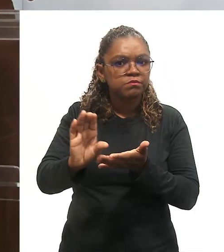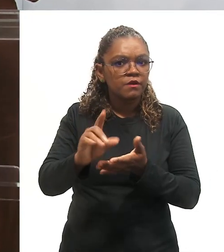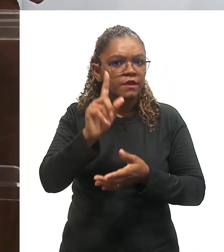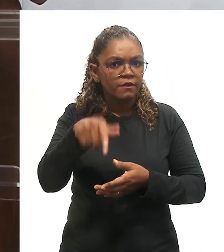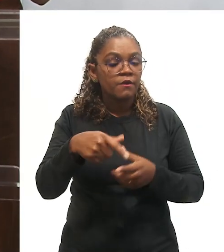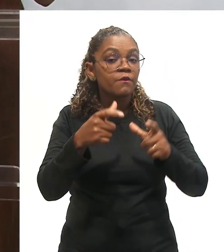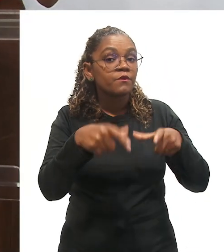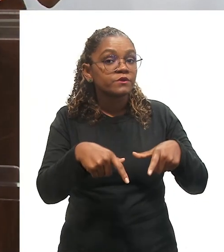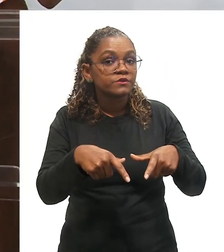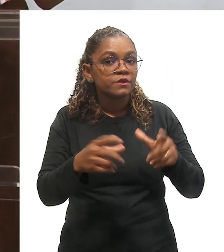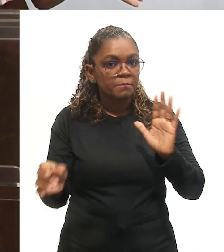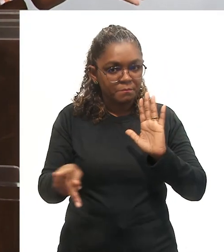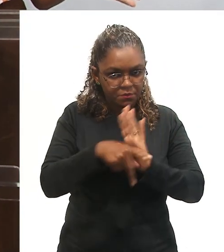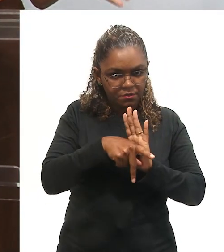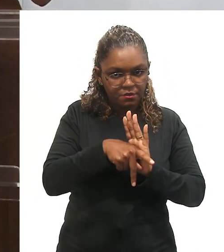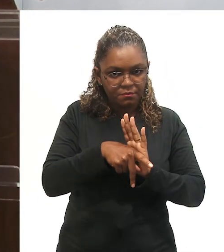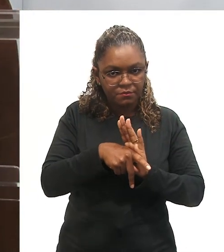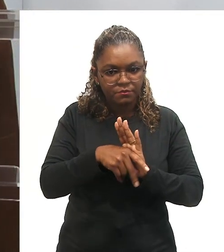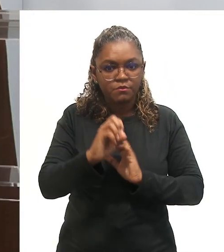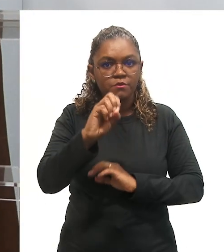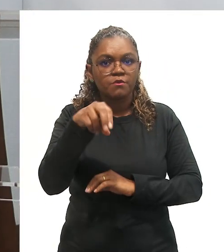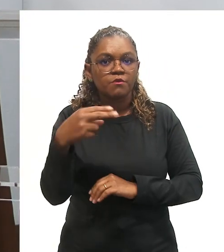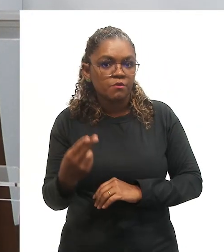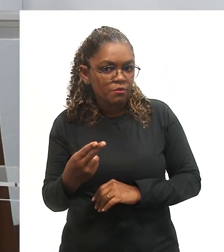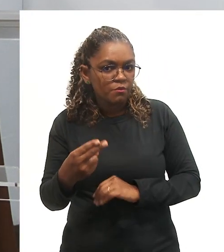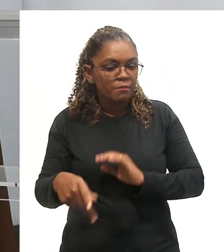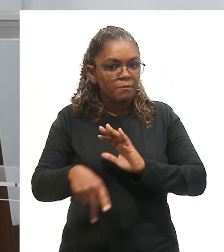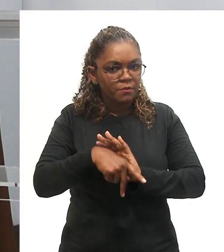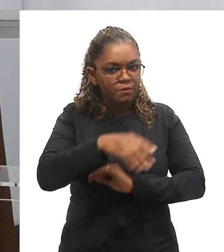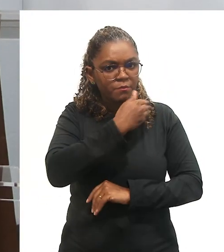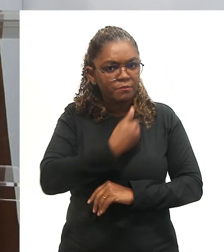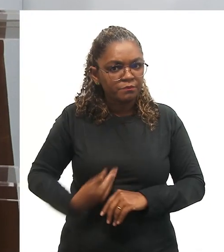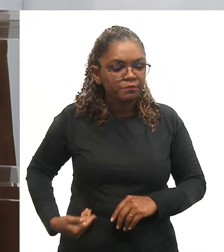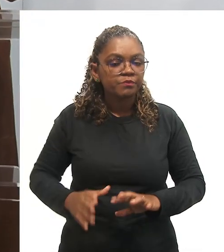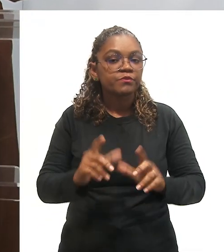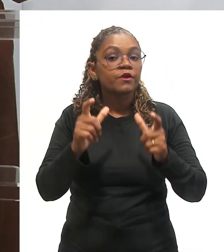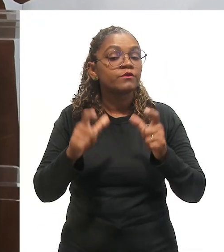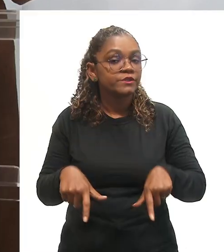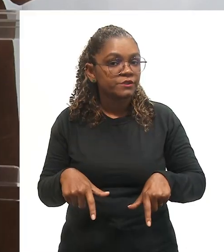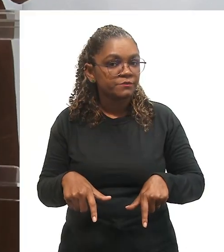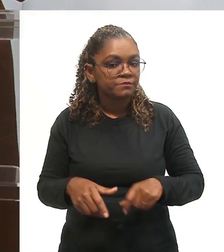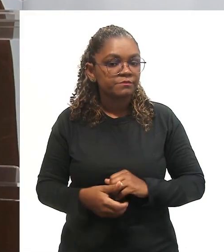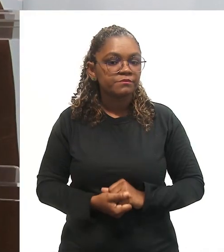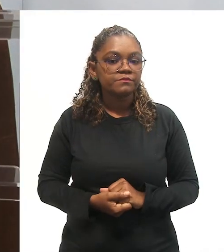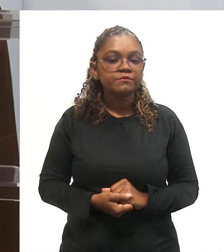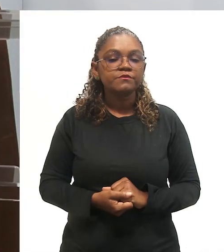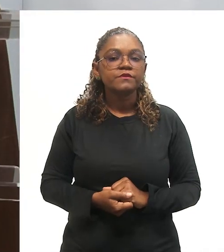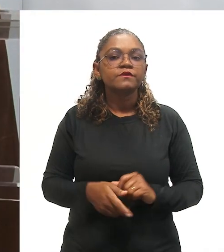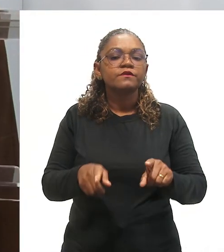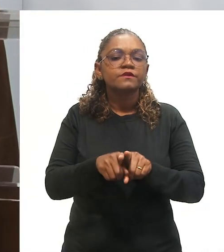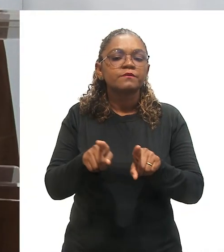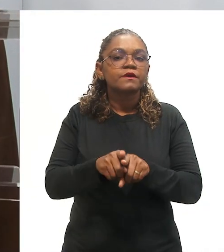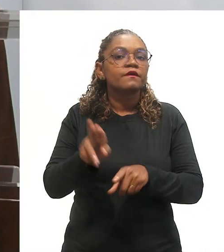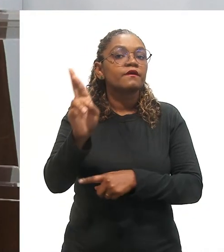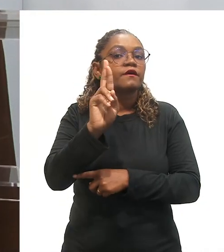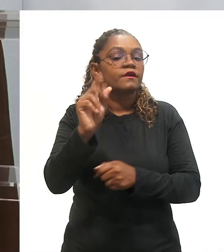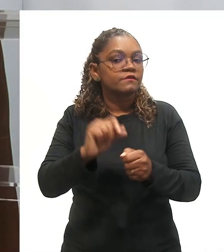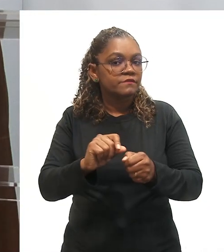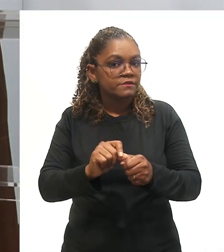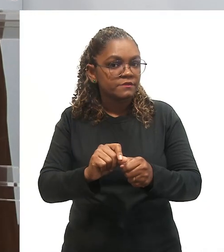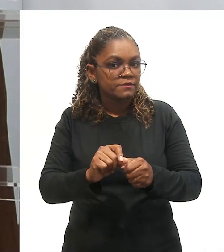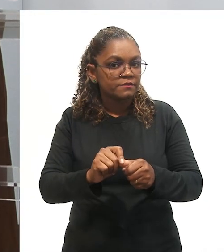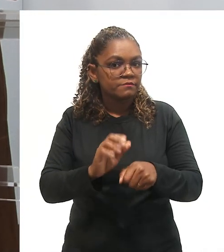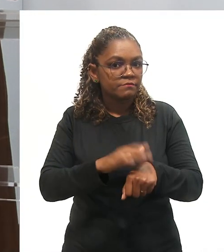o recurso? É do tesouro? É um recurso próprio? É um recurso do fundo? De onde vem esse recurso? Que